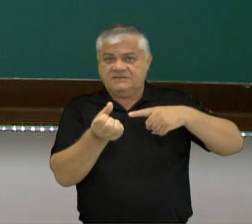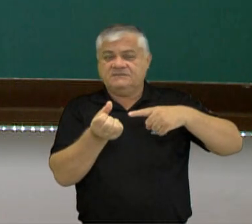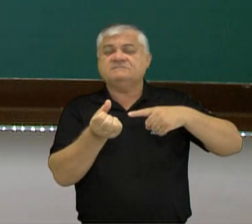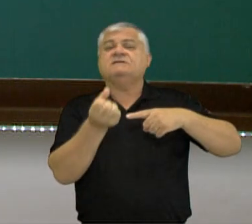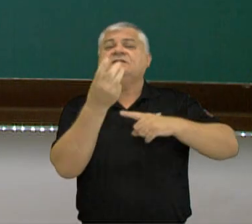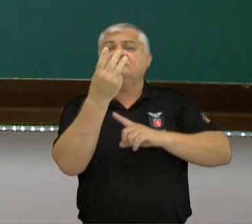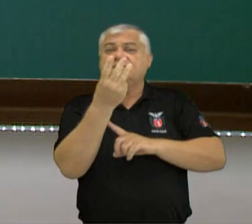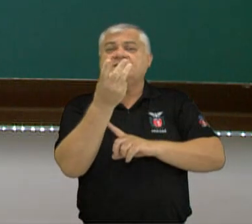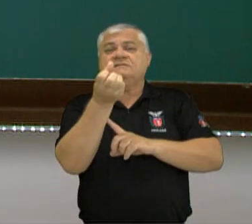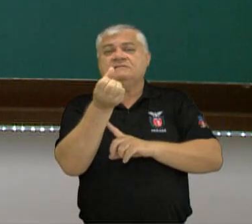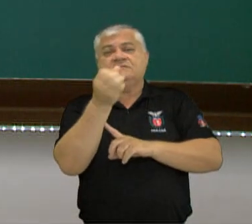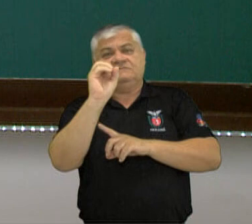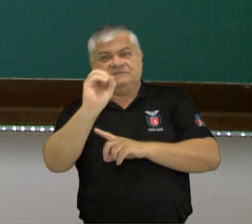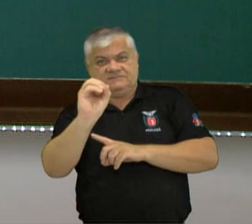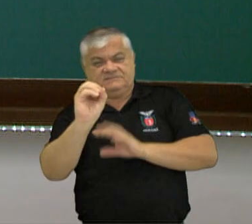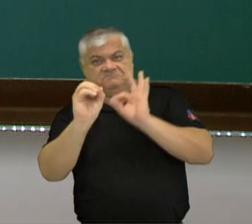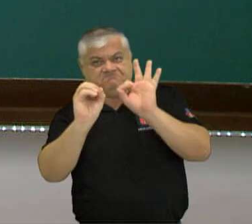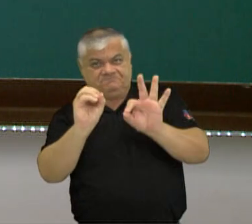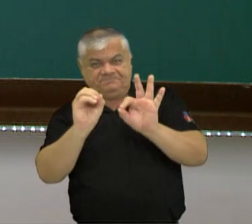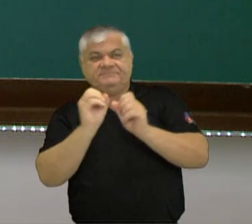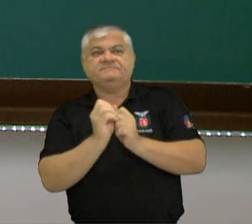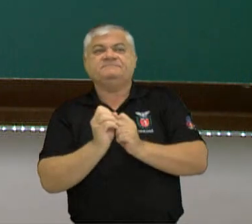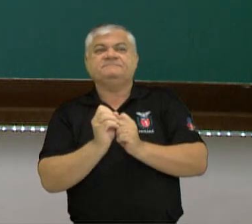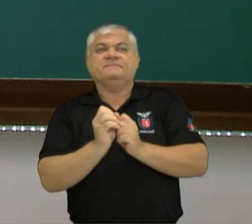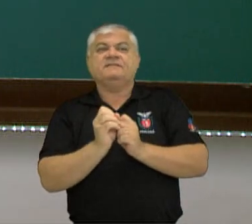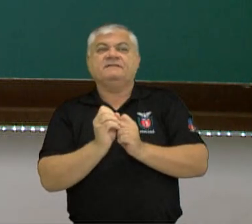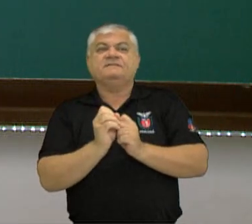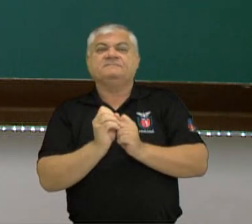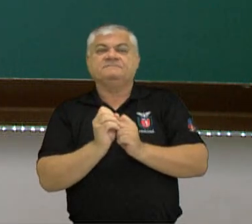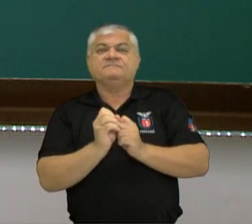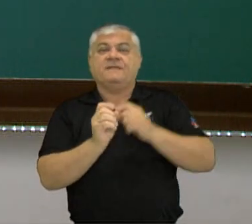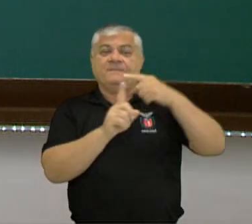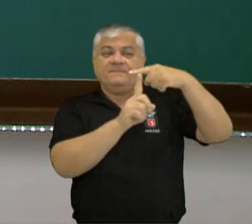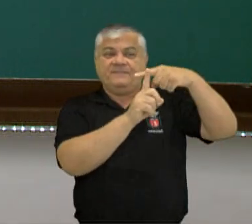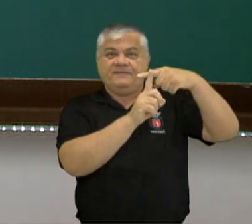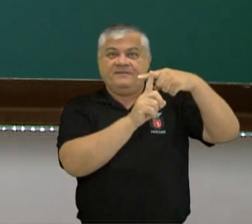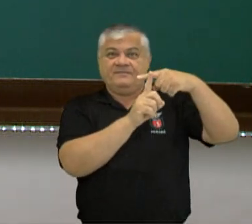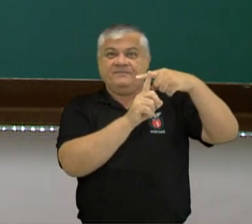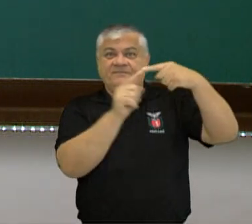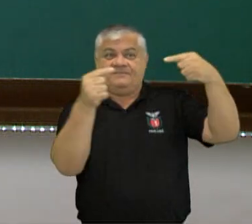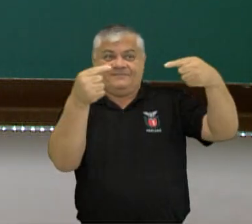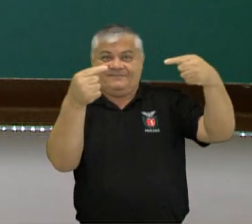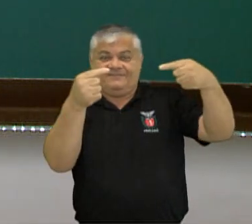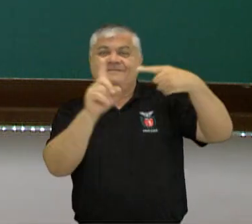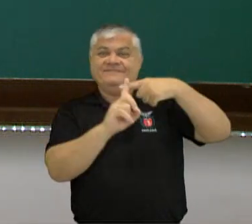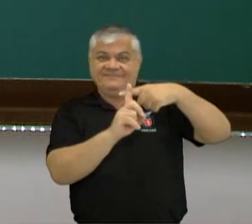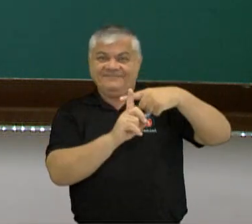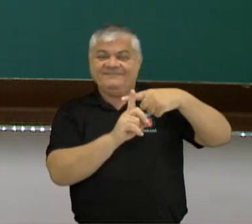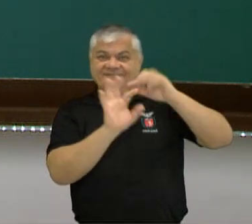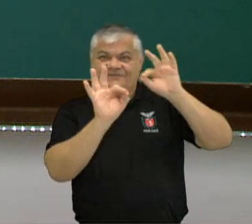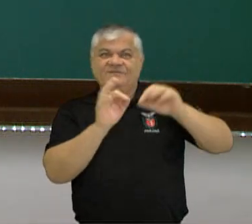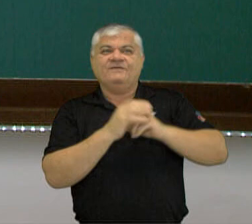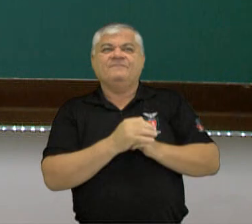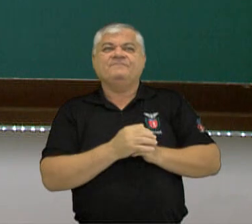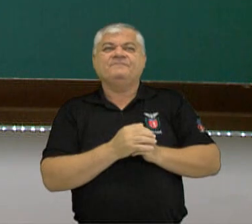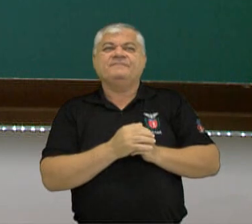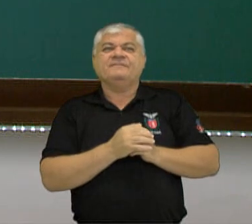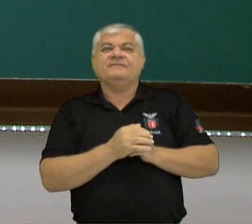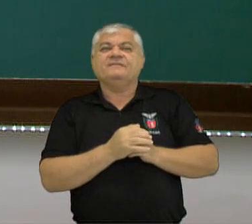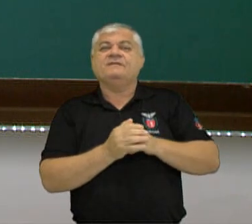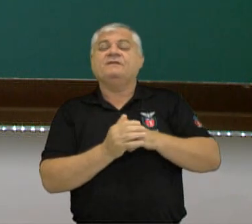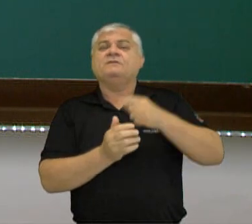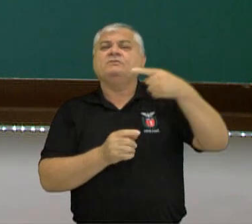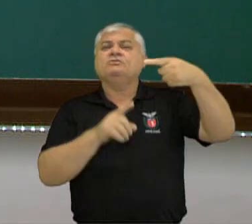o zerinho aqui, a gente acrescenta o zero na resposta. Menos com menos dá mais. Então, fez essa continha de cabeça só usando a tabuada.